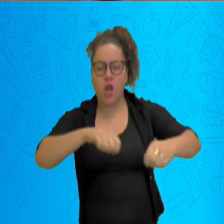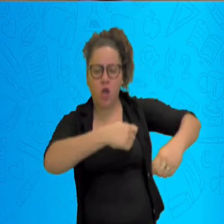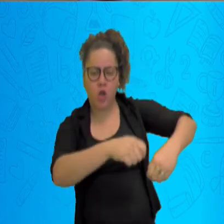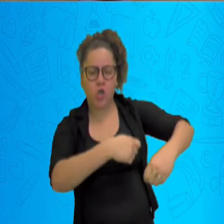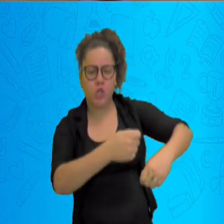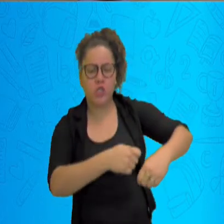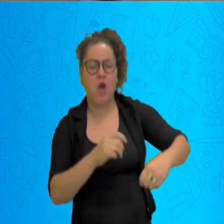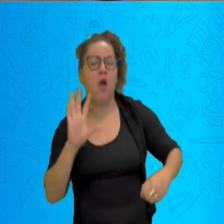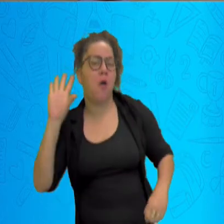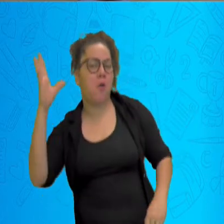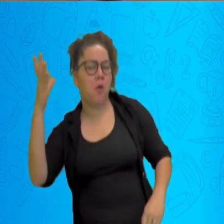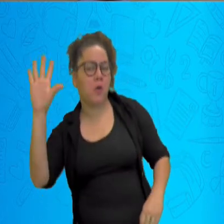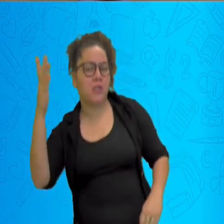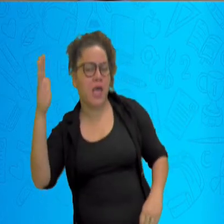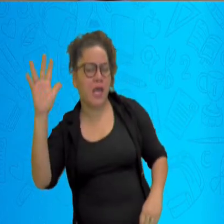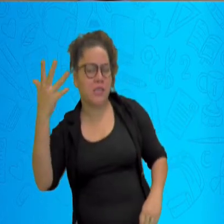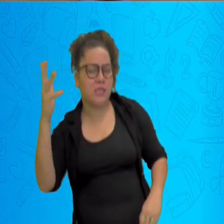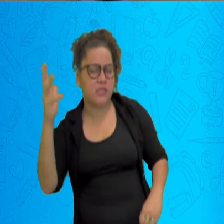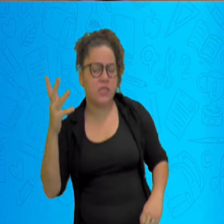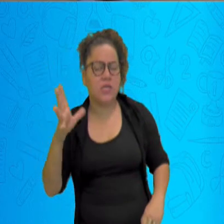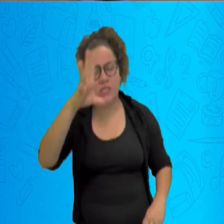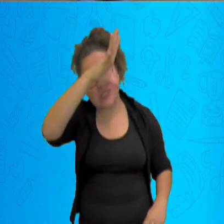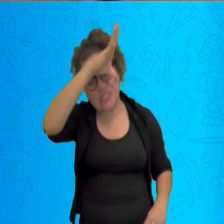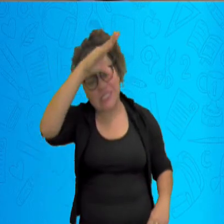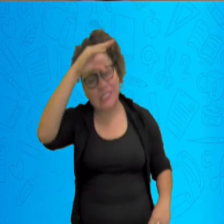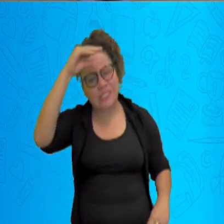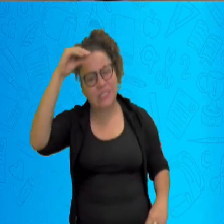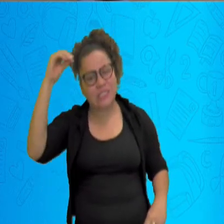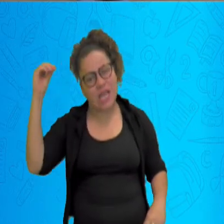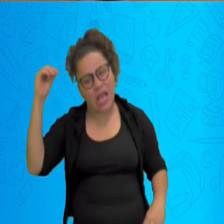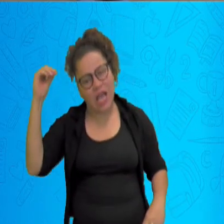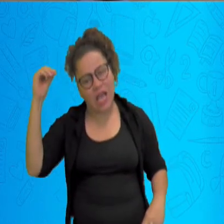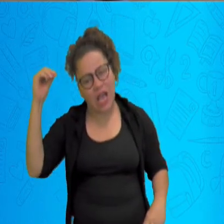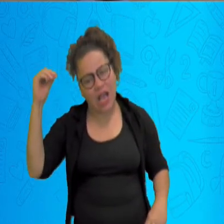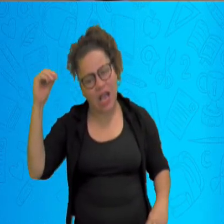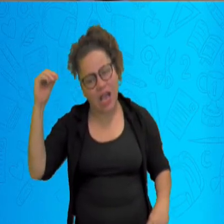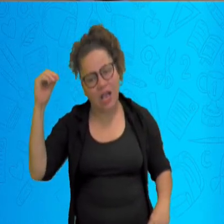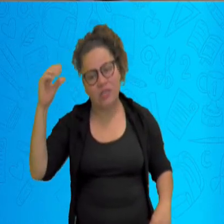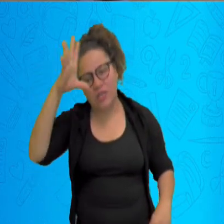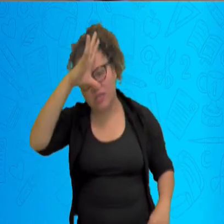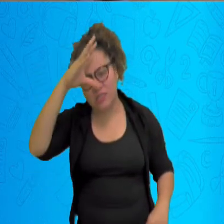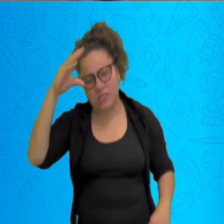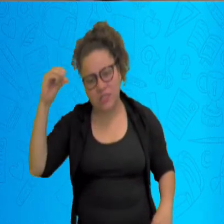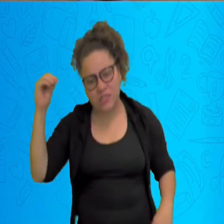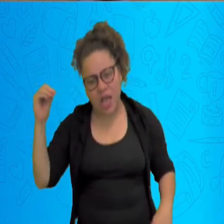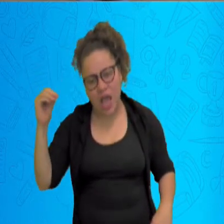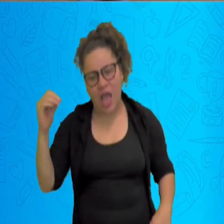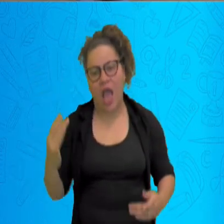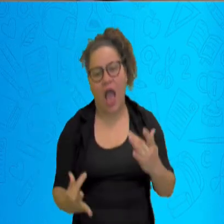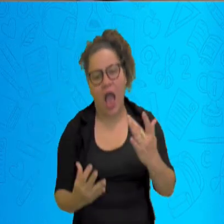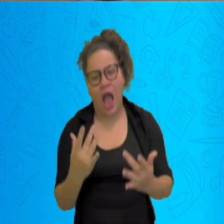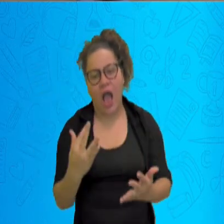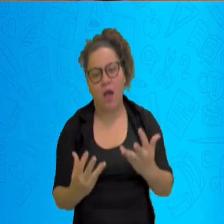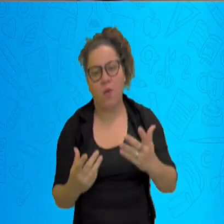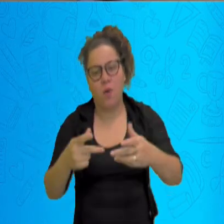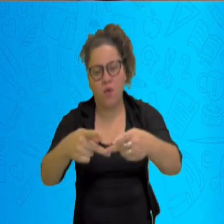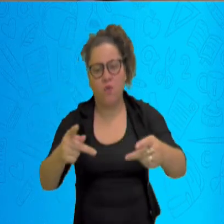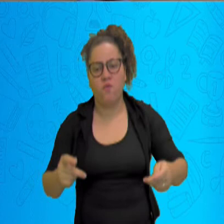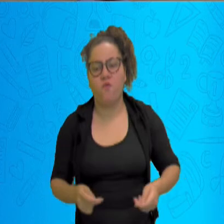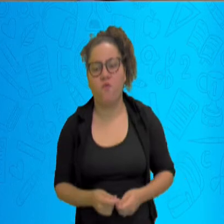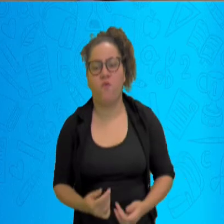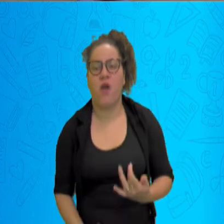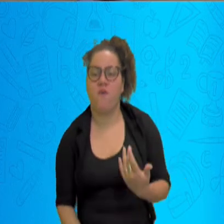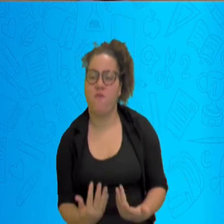o que acontece quando a gente esquece uma panela com água no fogo por muito tempo? A água,